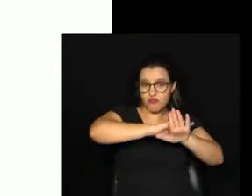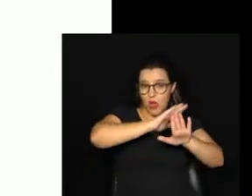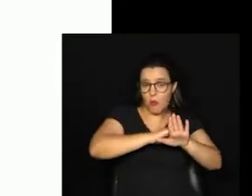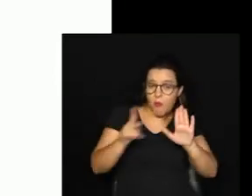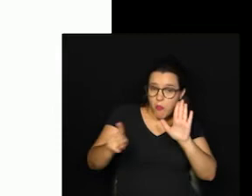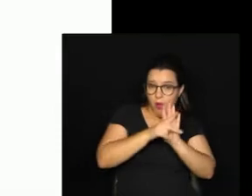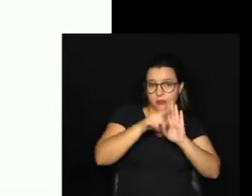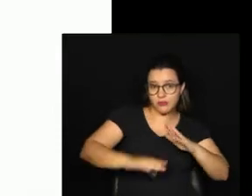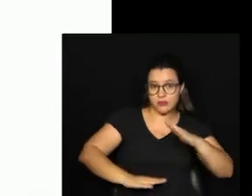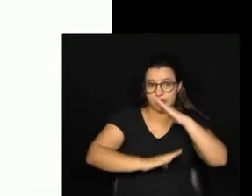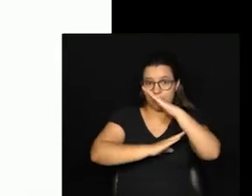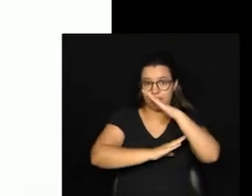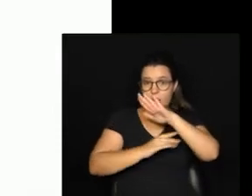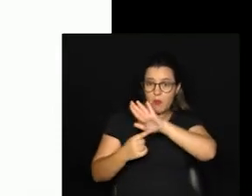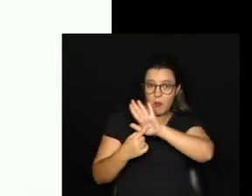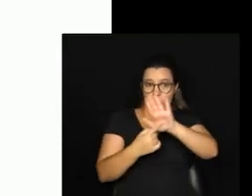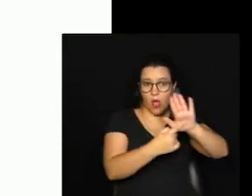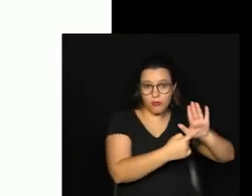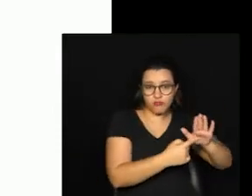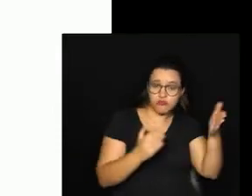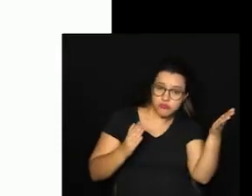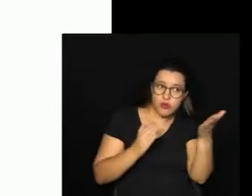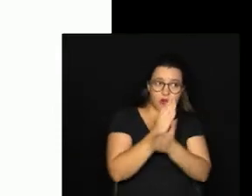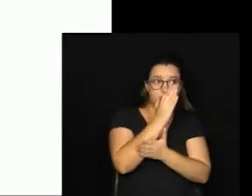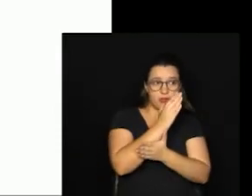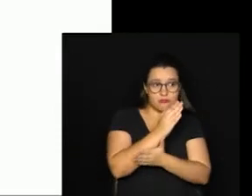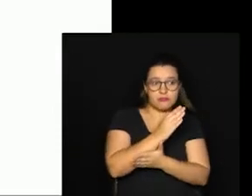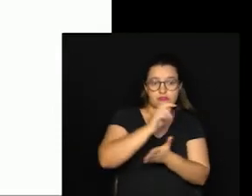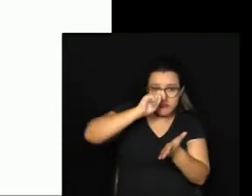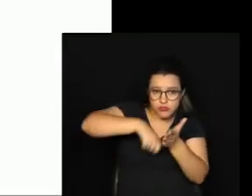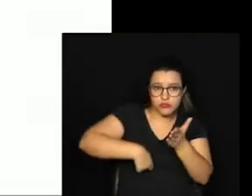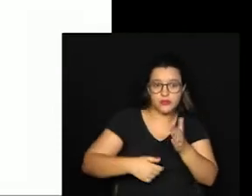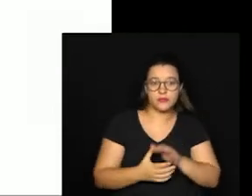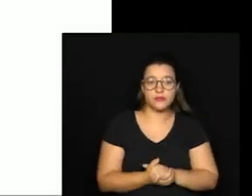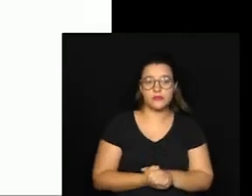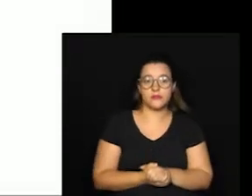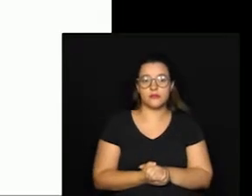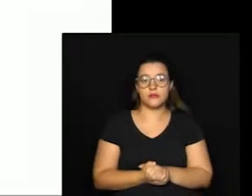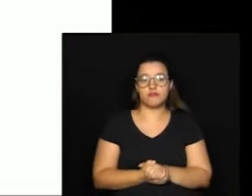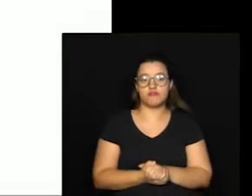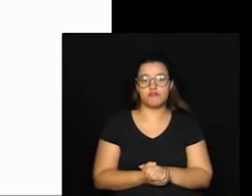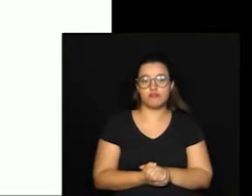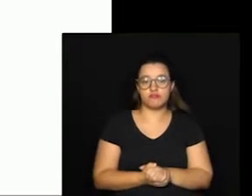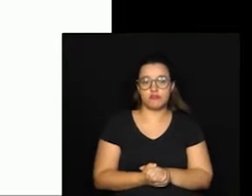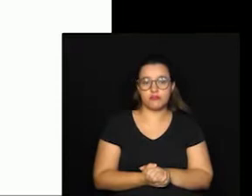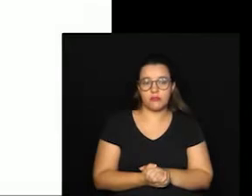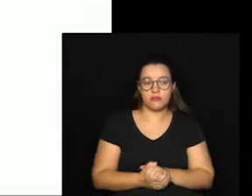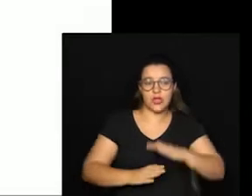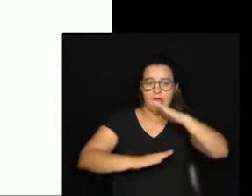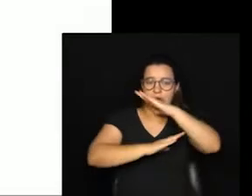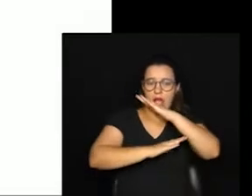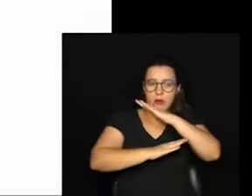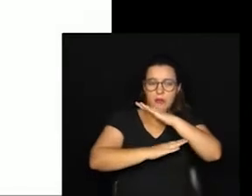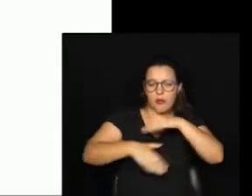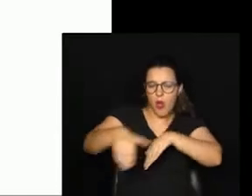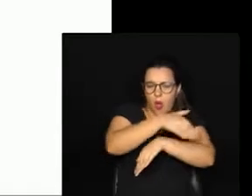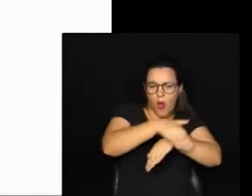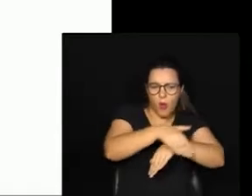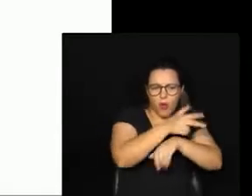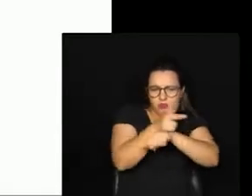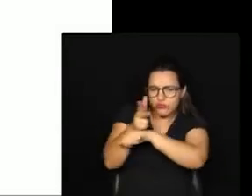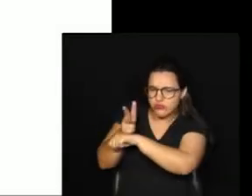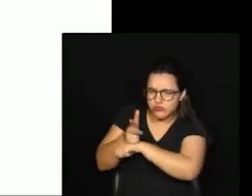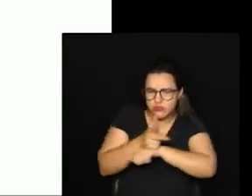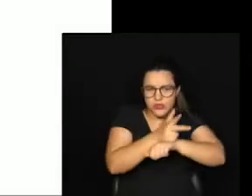ela passa aqui, depois é sancionada, a gente tem ali também, o Câmara nas ruas, quando a gente mostra o trabalho do Legislativo na